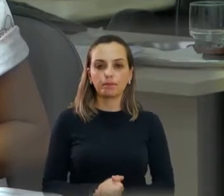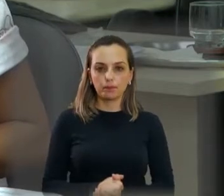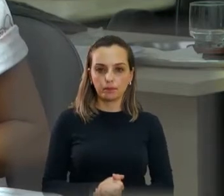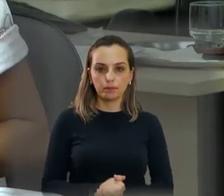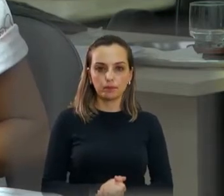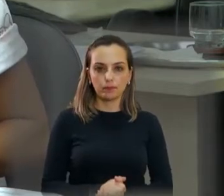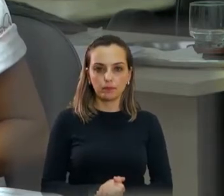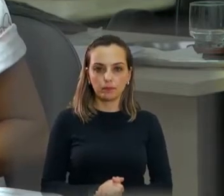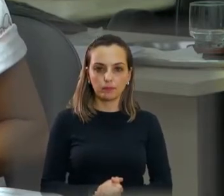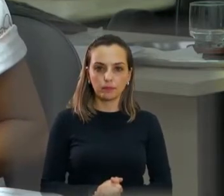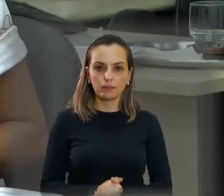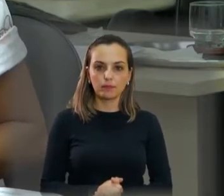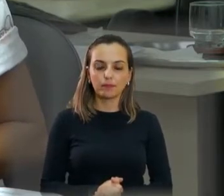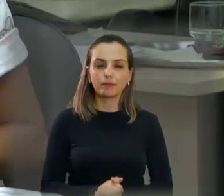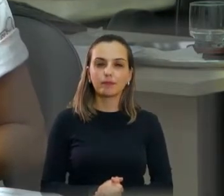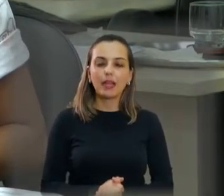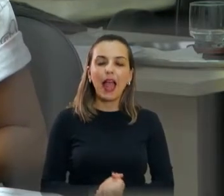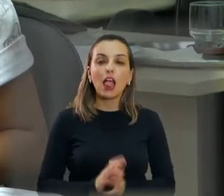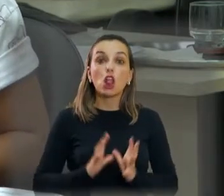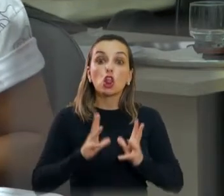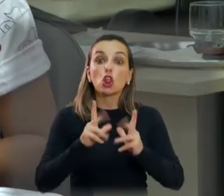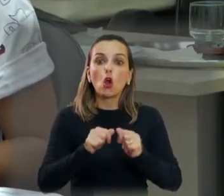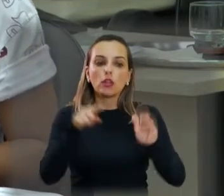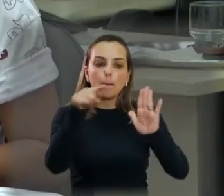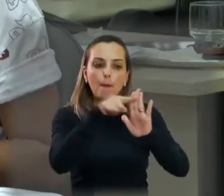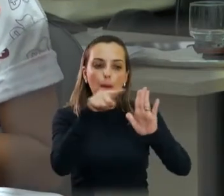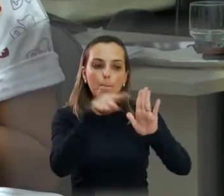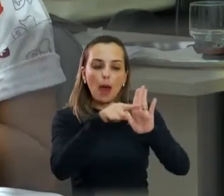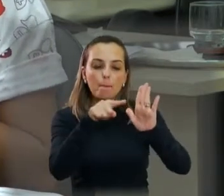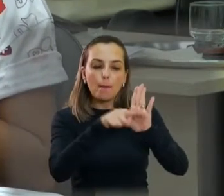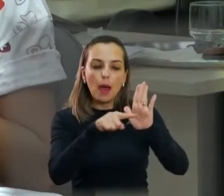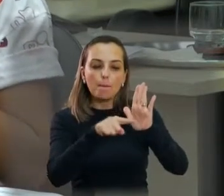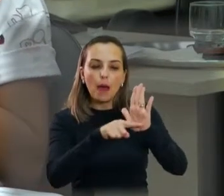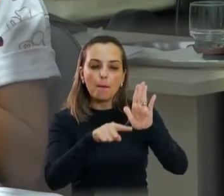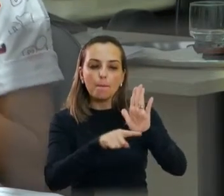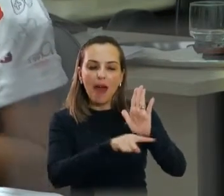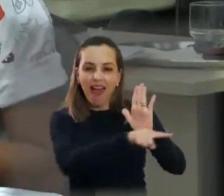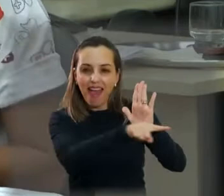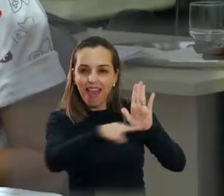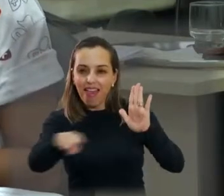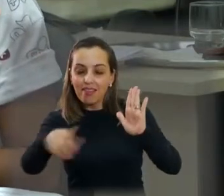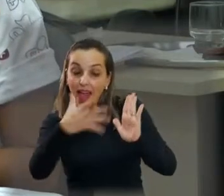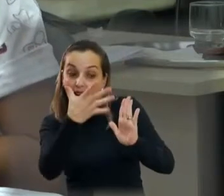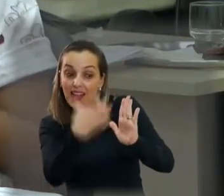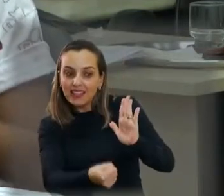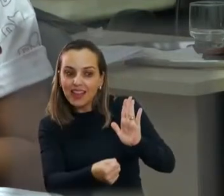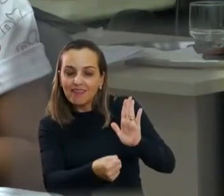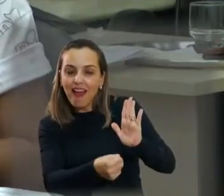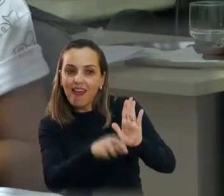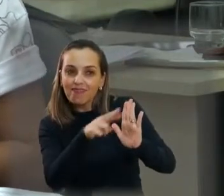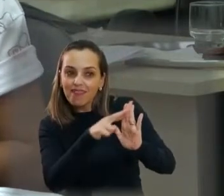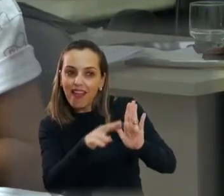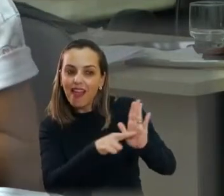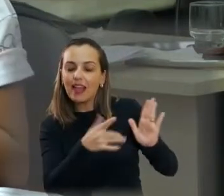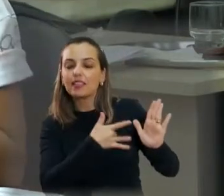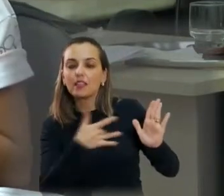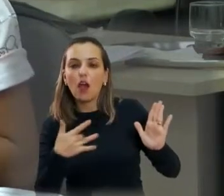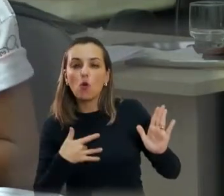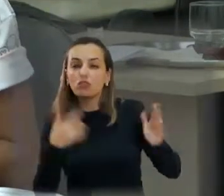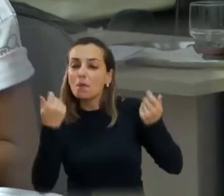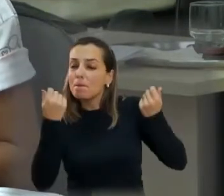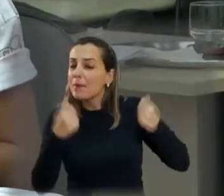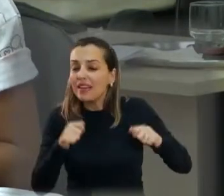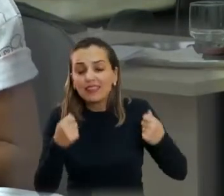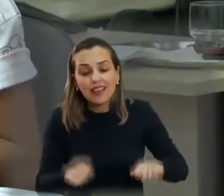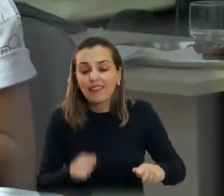ao combo de medidas, tanto individuais como coletivas, isso é extremamente importante. Extremamente importante. Então, todos os